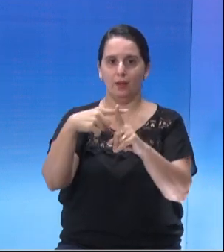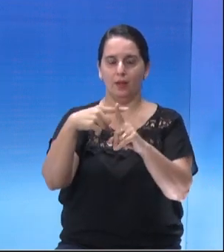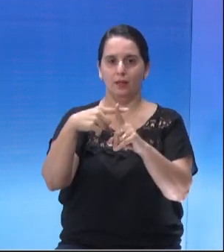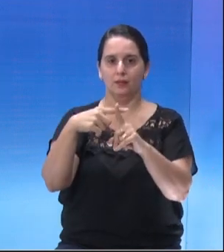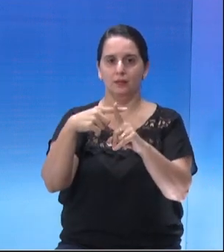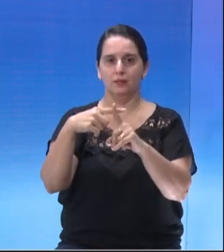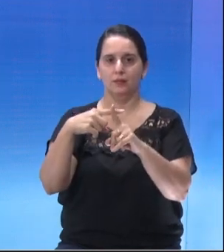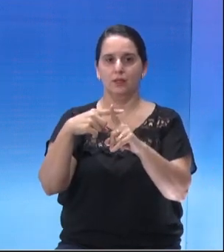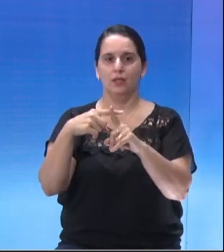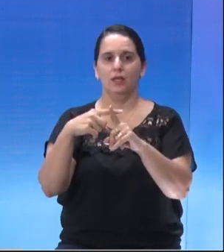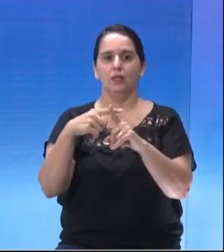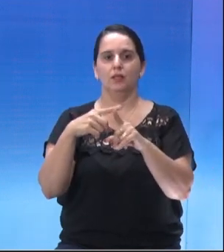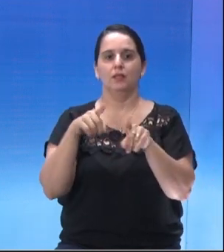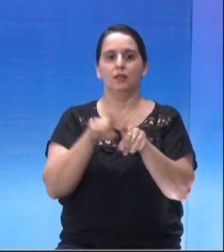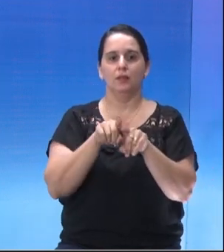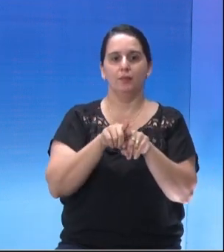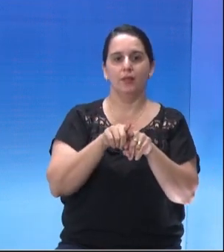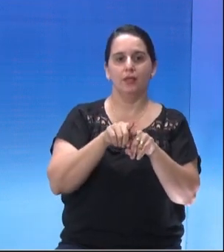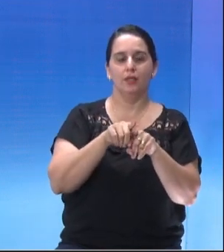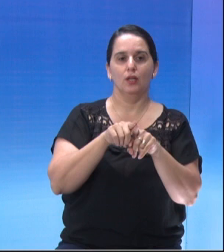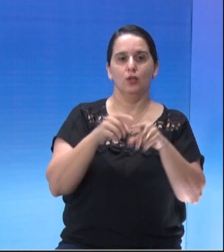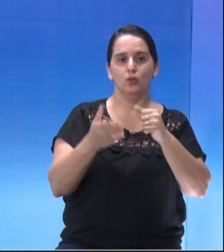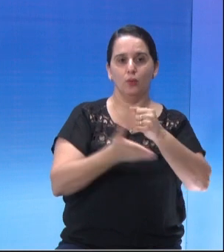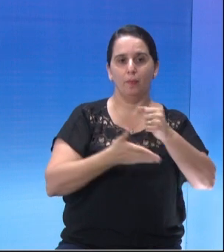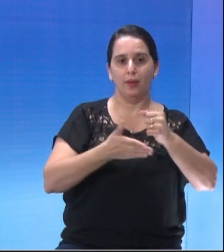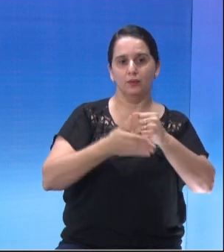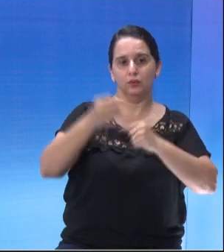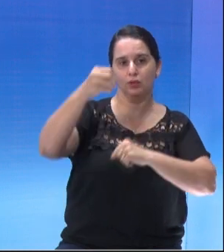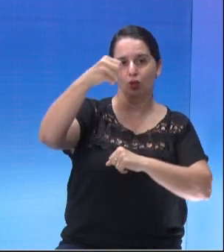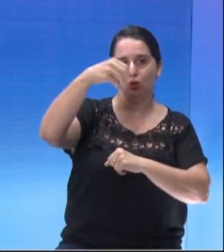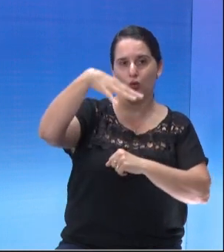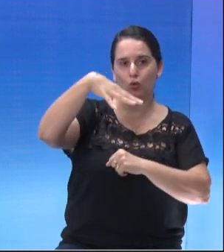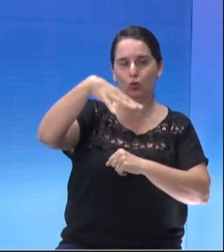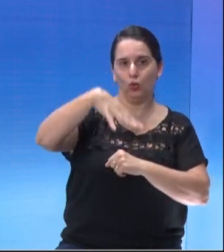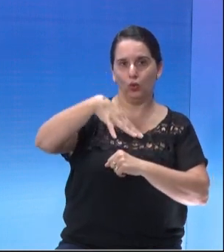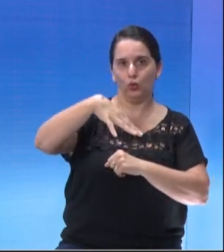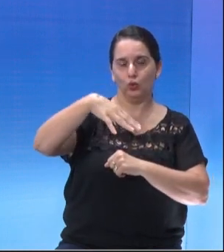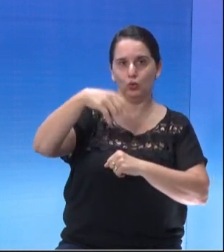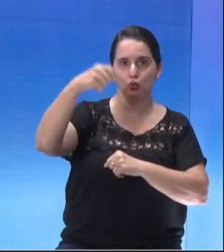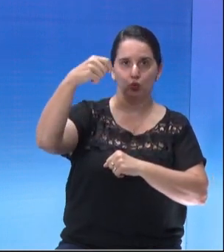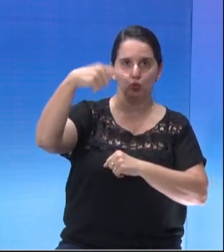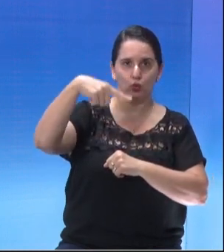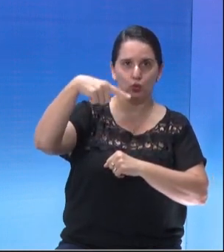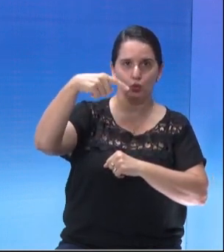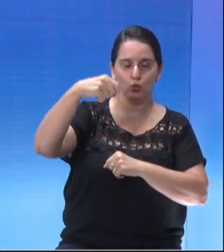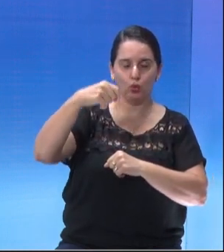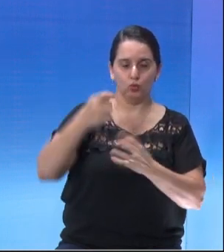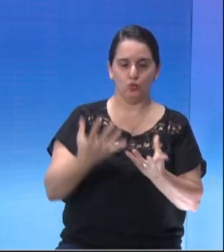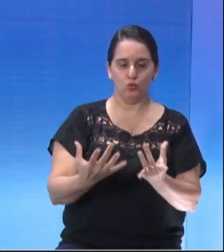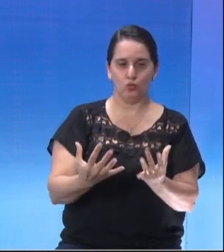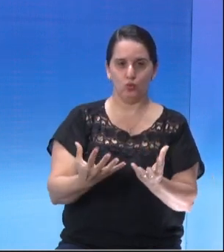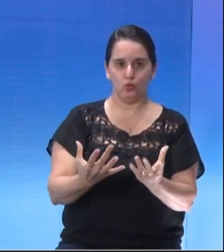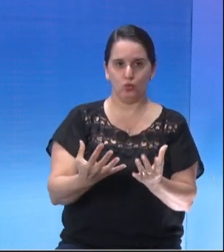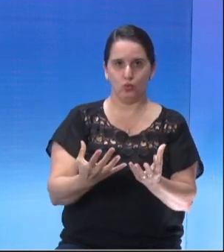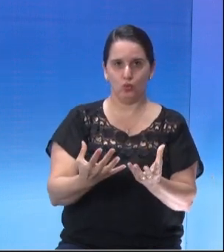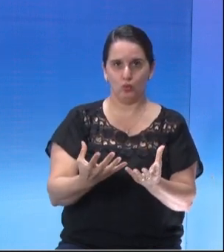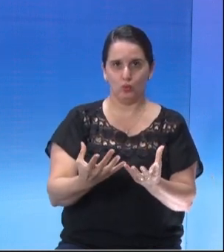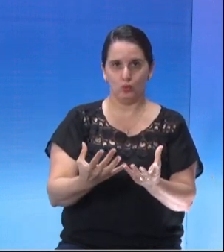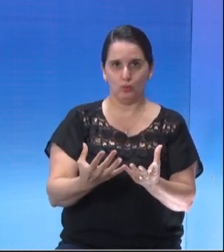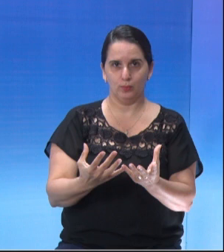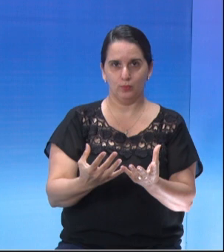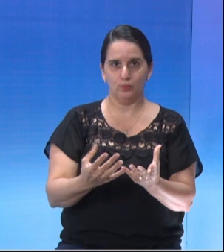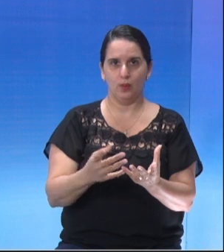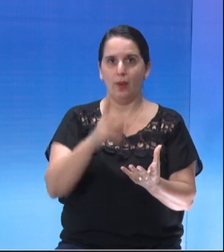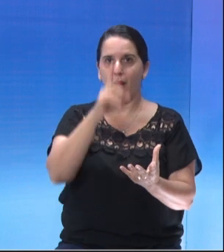estado fundamental, ao receber uma fonte de calor, ou seja, ao cair sobre a chama, que